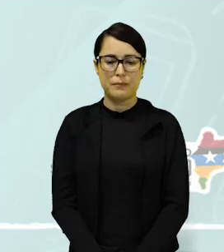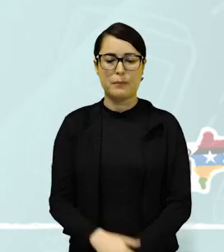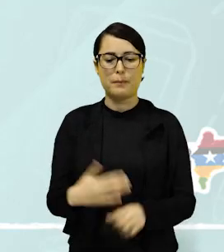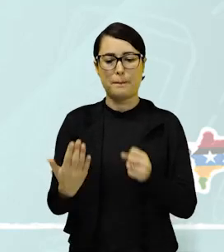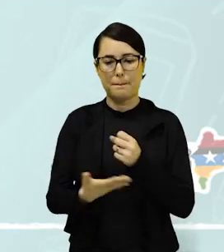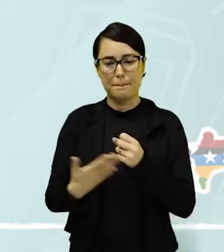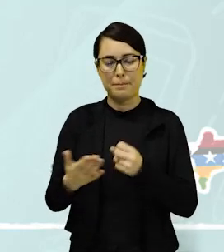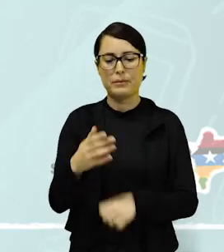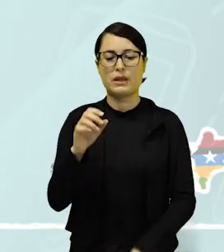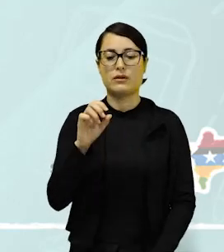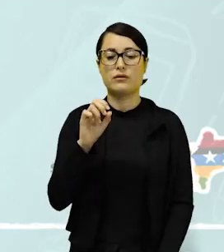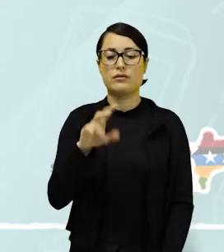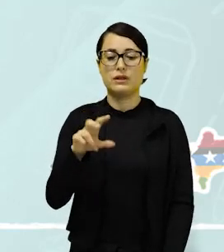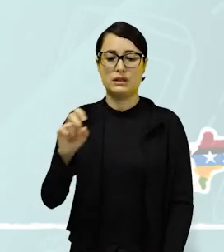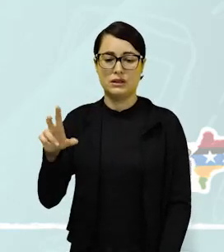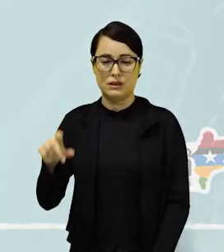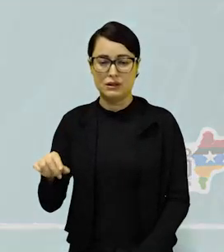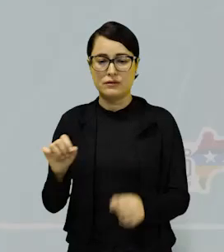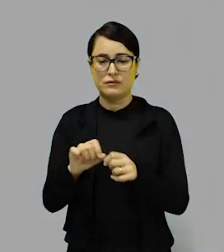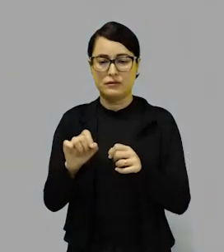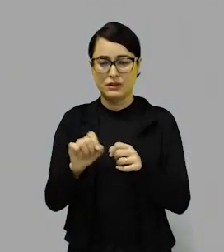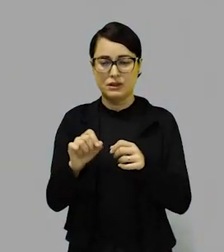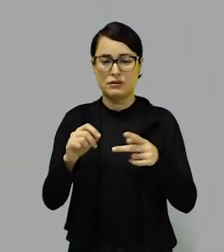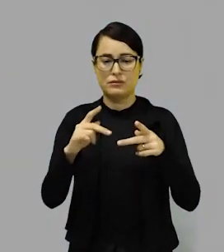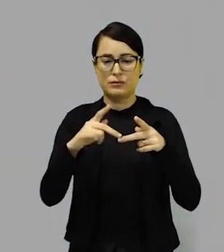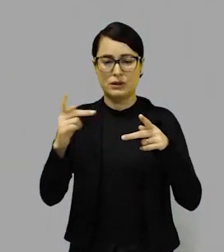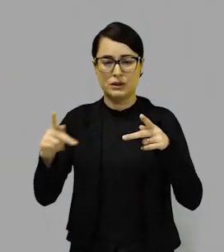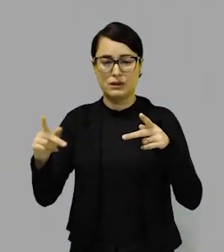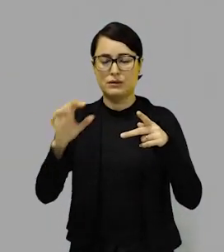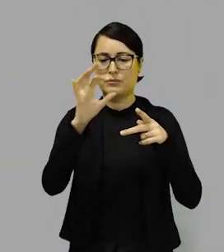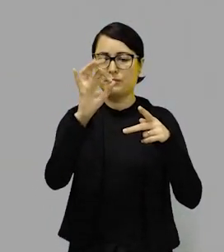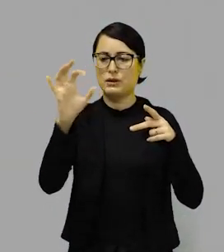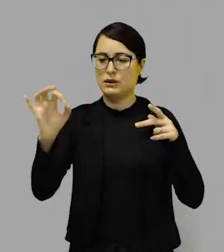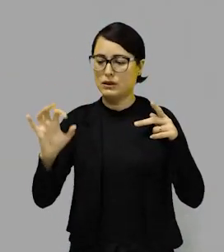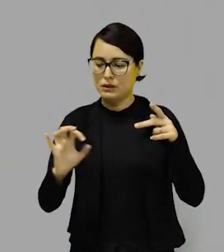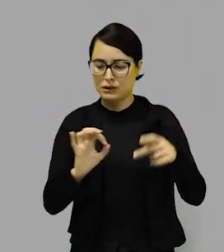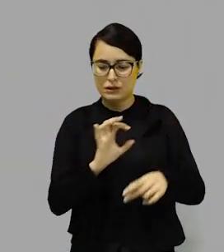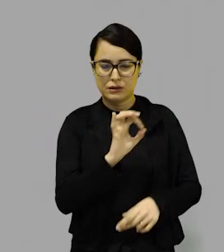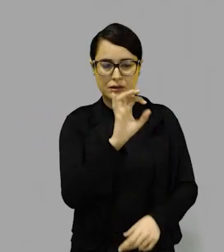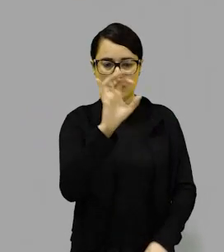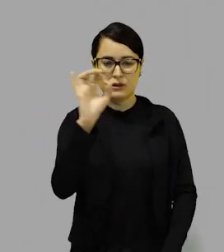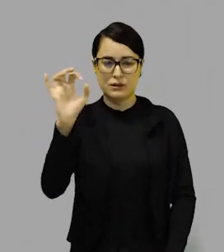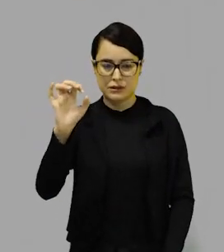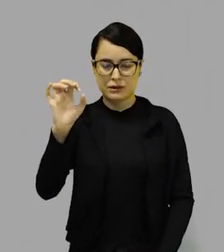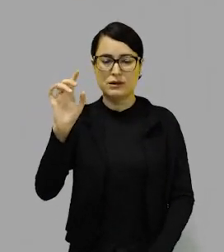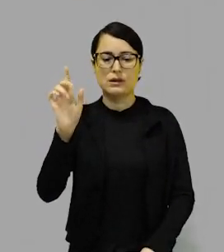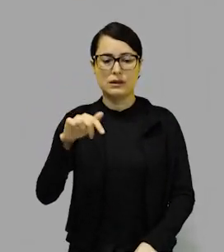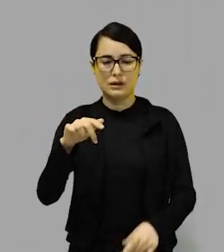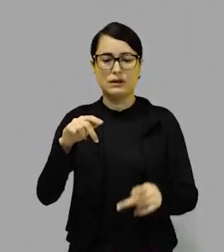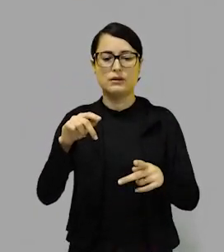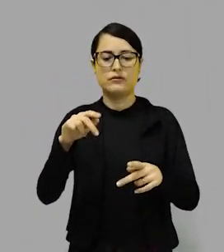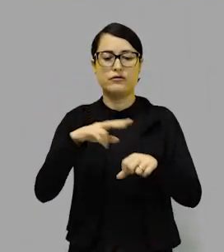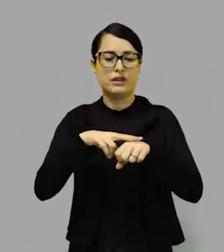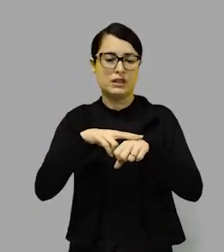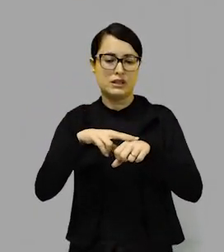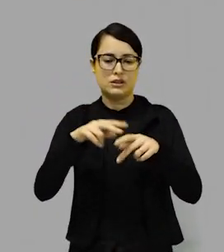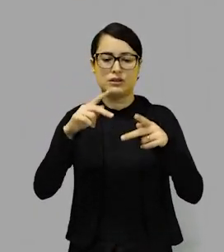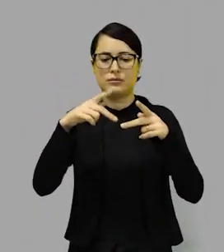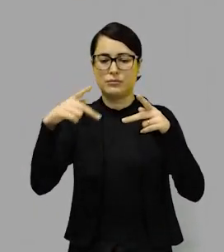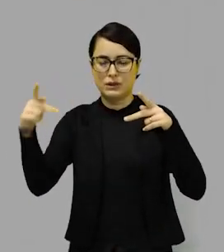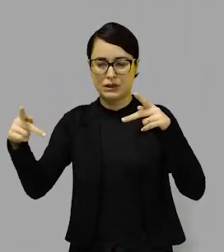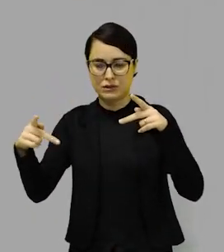como eu já falei para vocês, ele é feito de proteína. Ó, cada bolinha dessa verde, ela é uma proteína, né? A gente chama